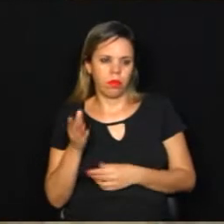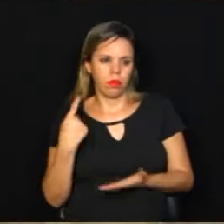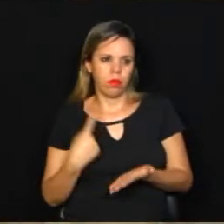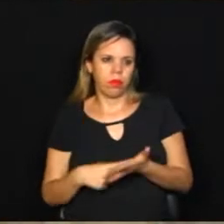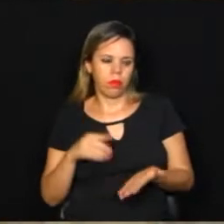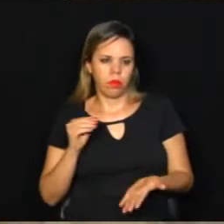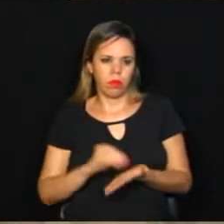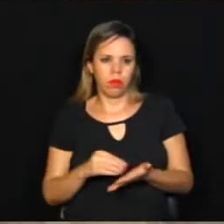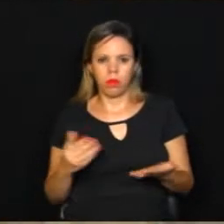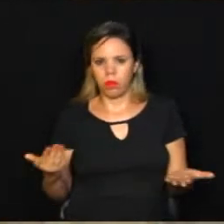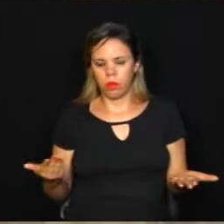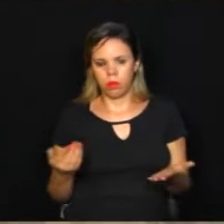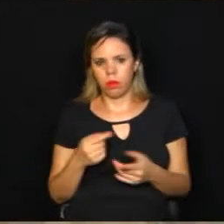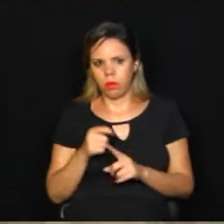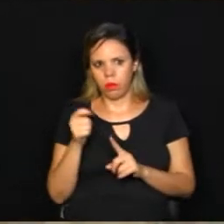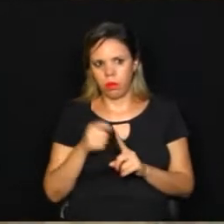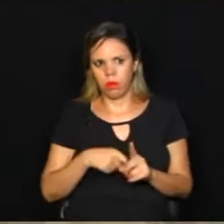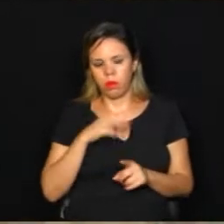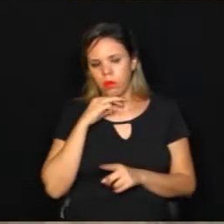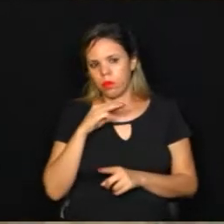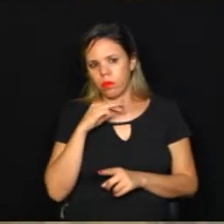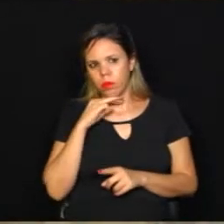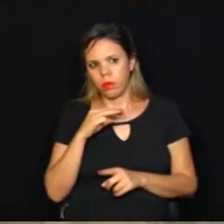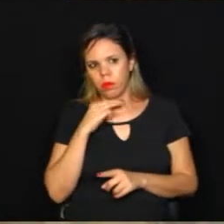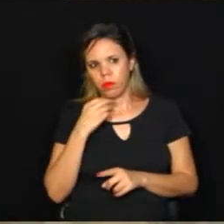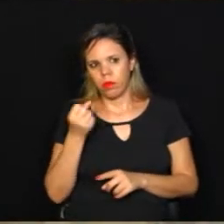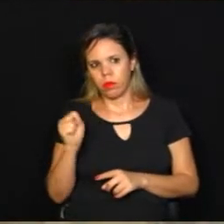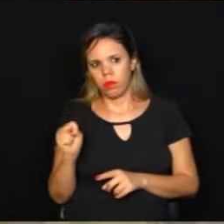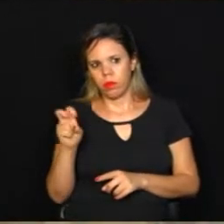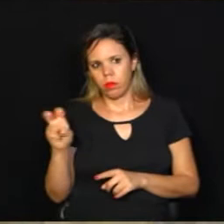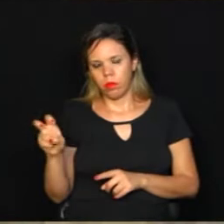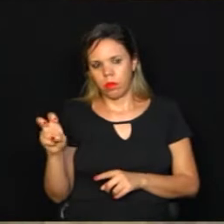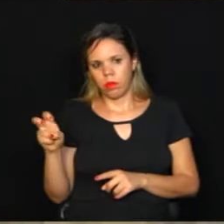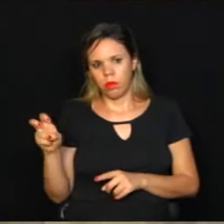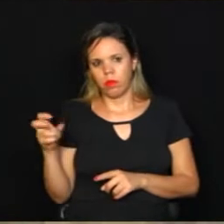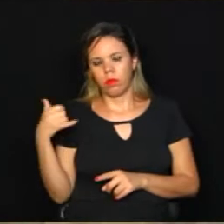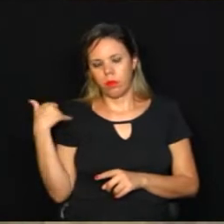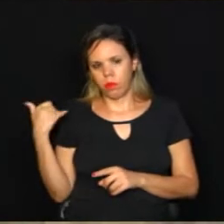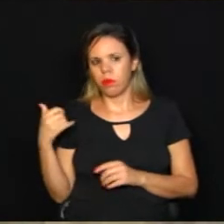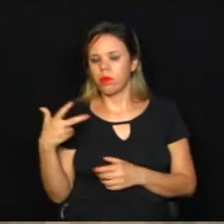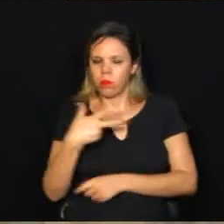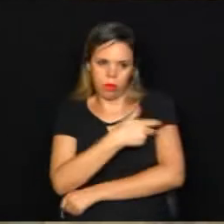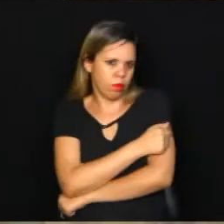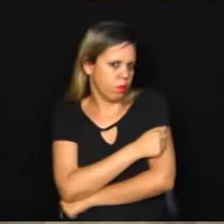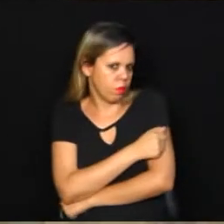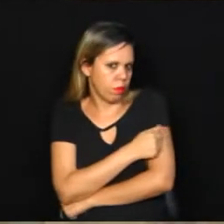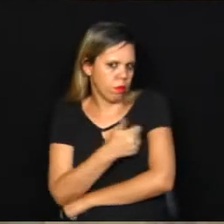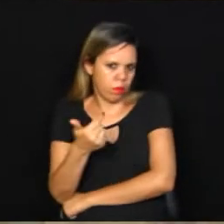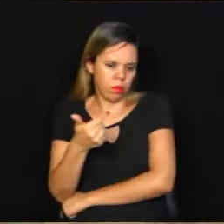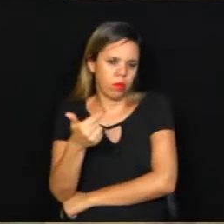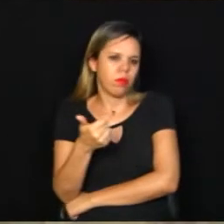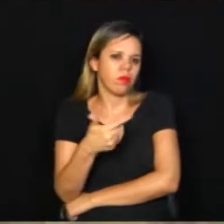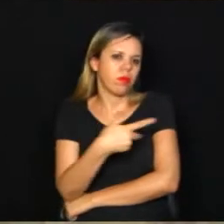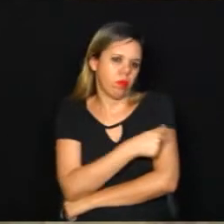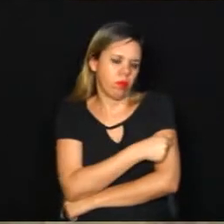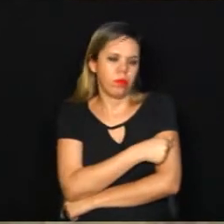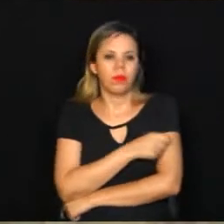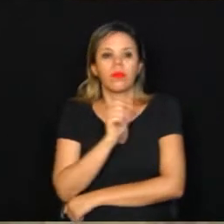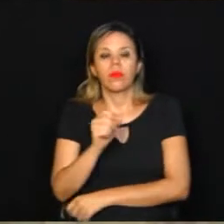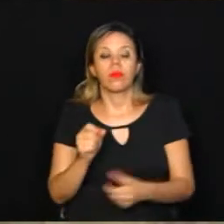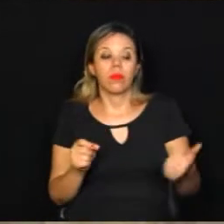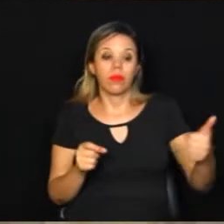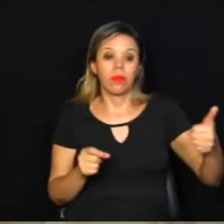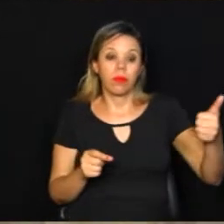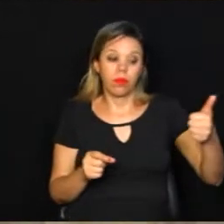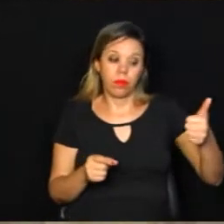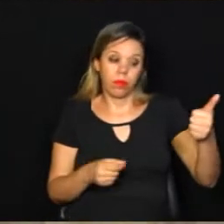agendaram agora no início de março, acima dos 85 anos, devem tomar esta segunda dose. E quem tomou a primeira dose,